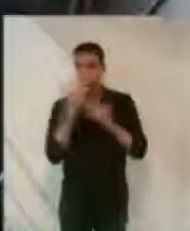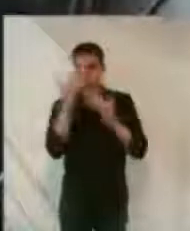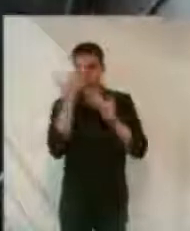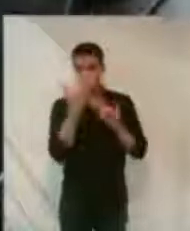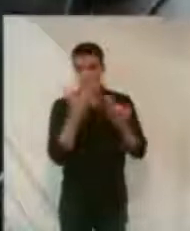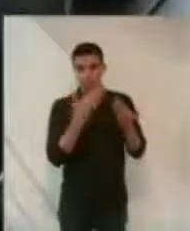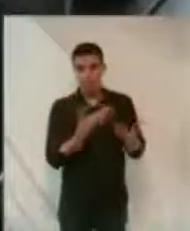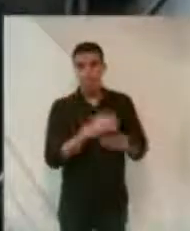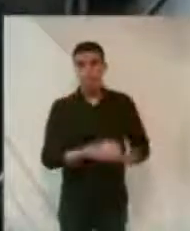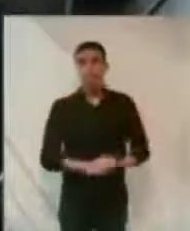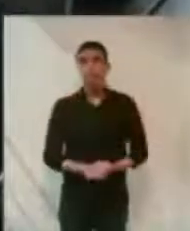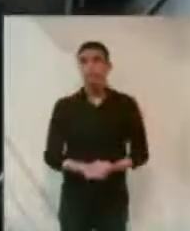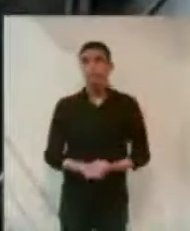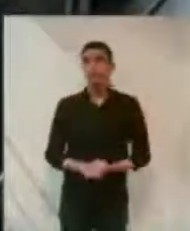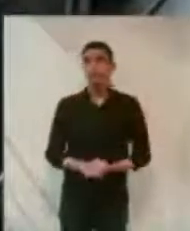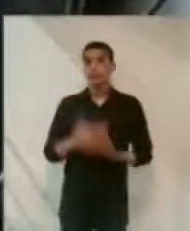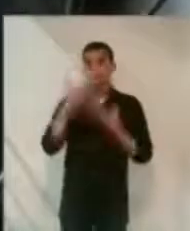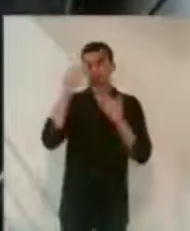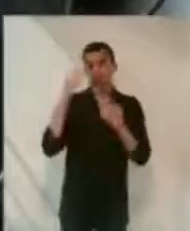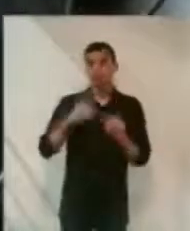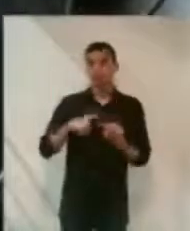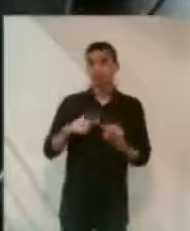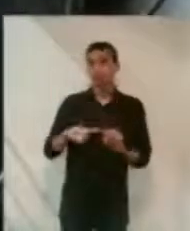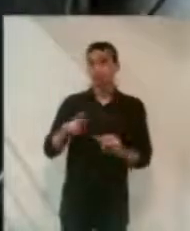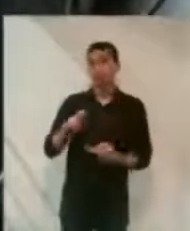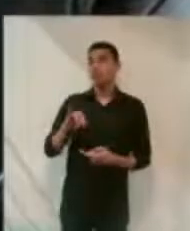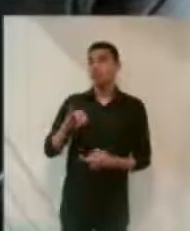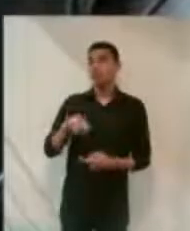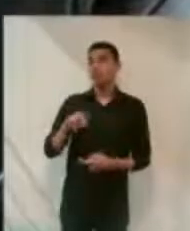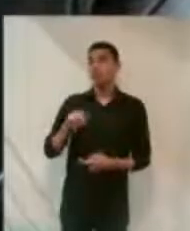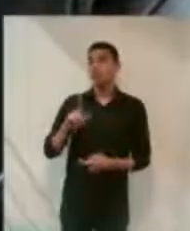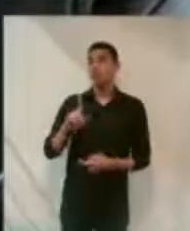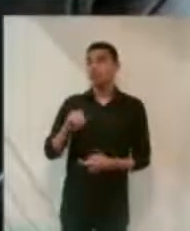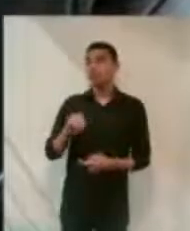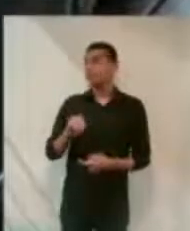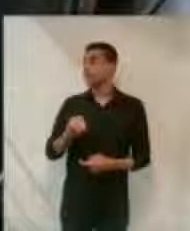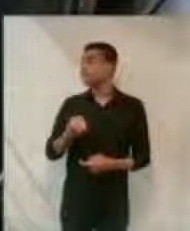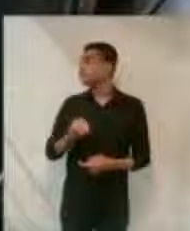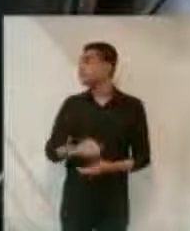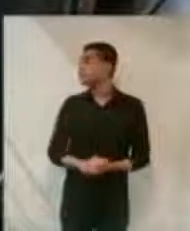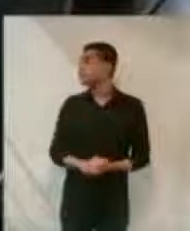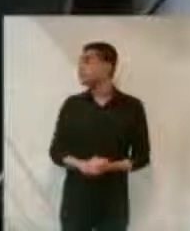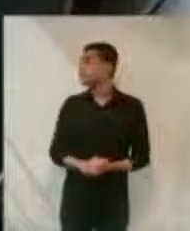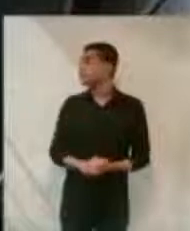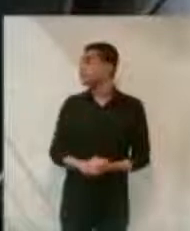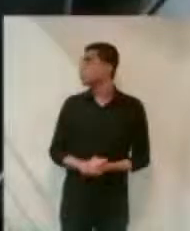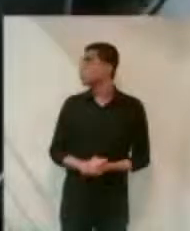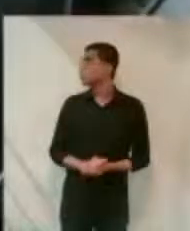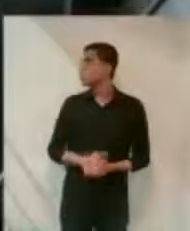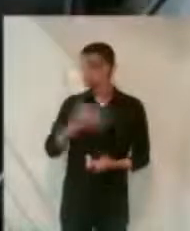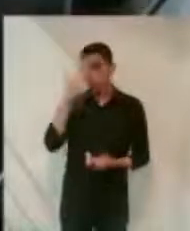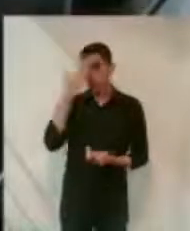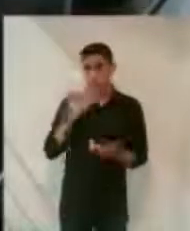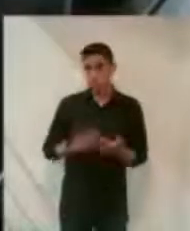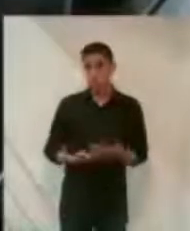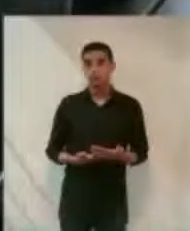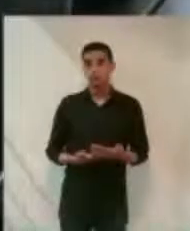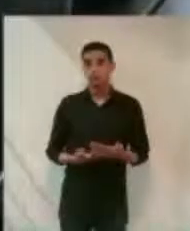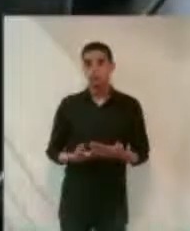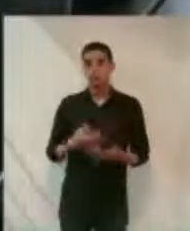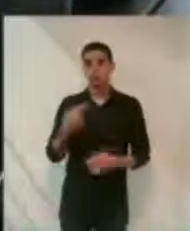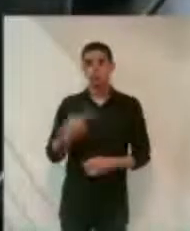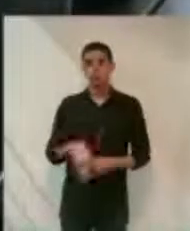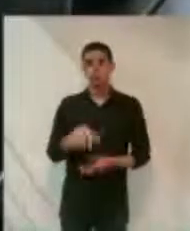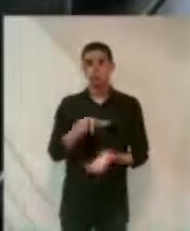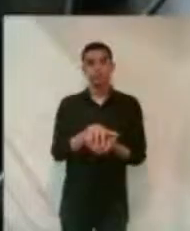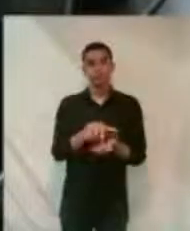senhora? A doutor Rinaldo Reis, pela confiança dada ao nosso estado